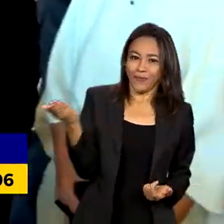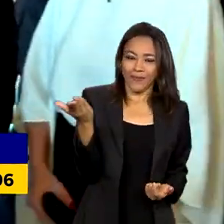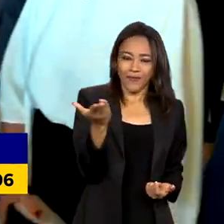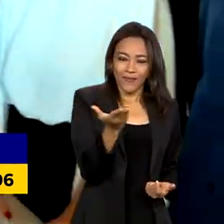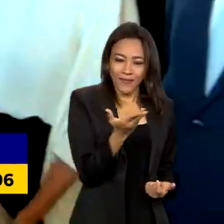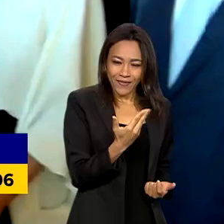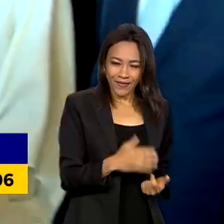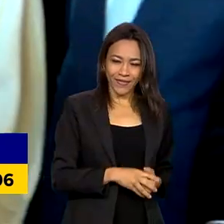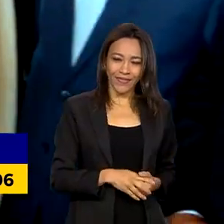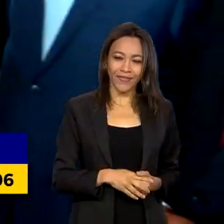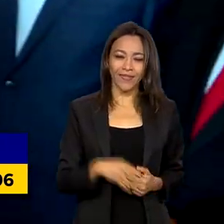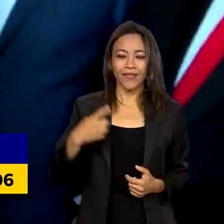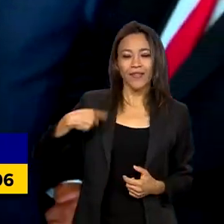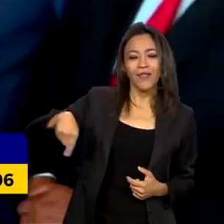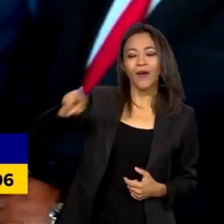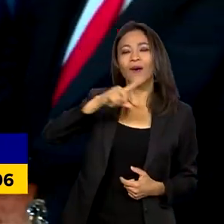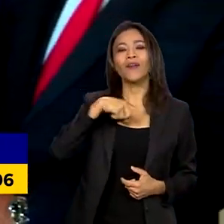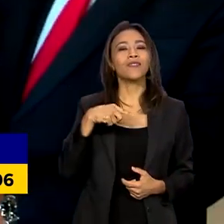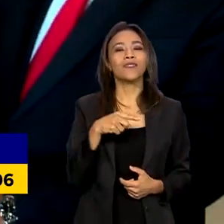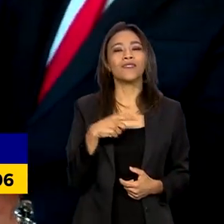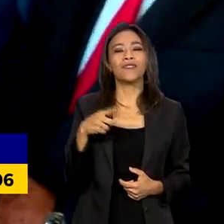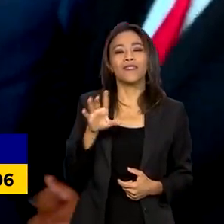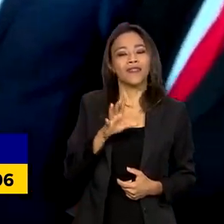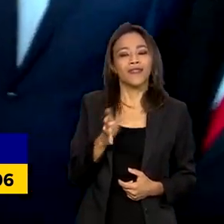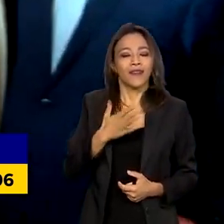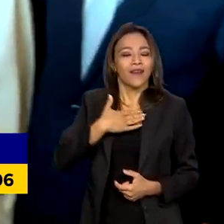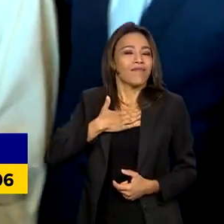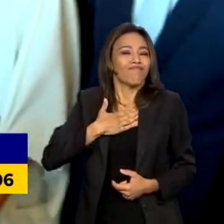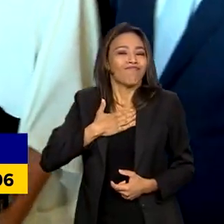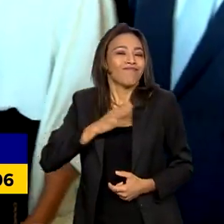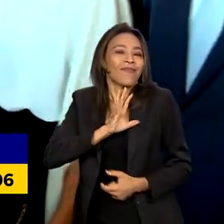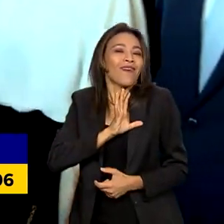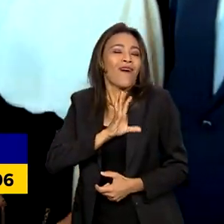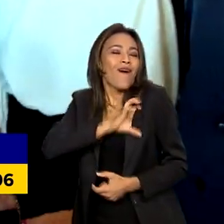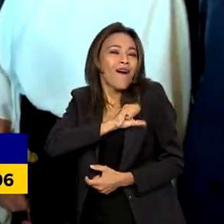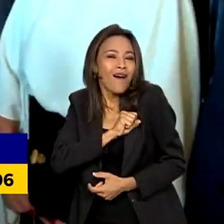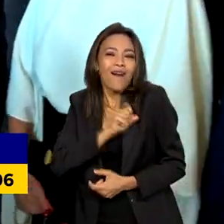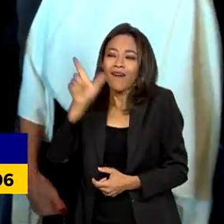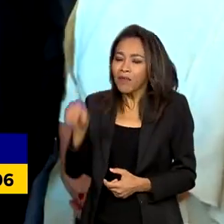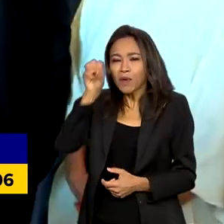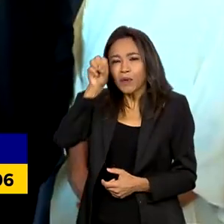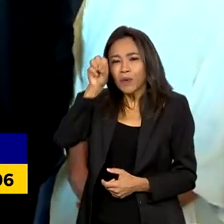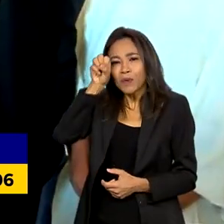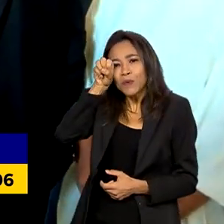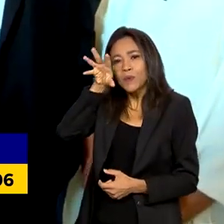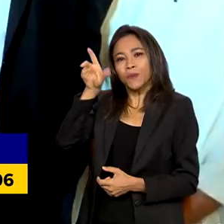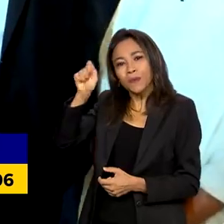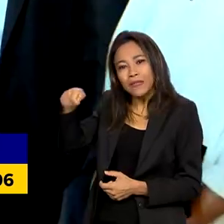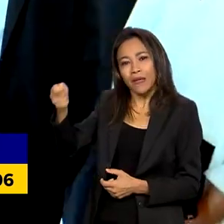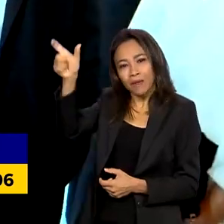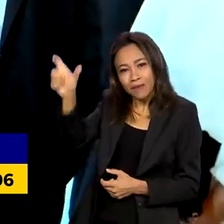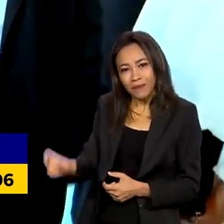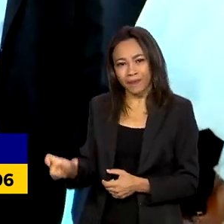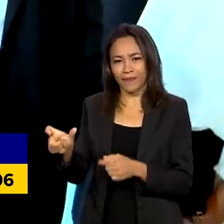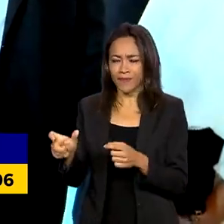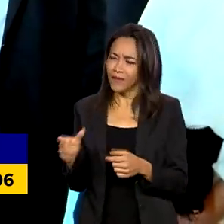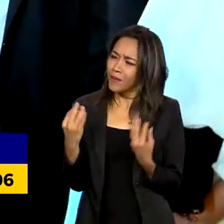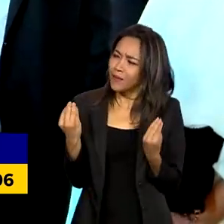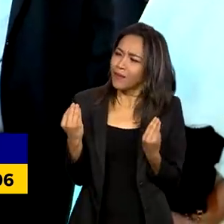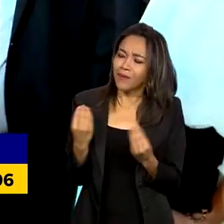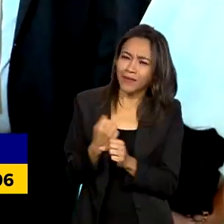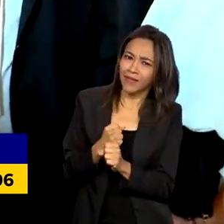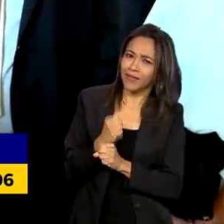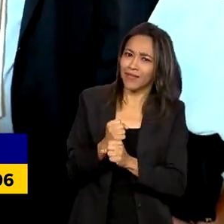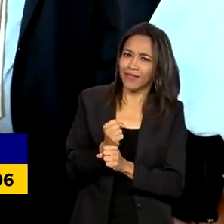somos, mais do que tudo, fãs do Chico Buarque, né? Então, eu acho que uma lembrança na cabeça, todos nós, tantos anos, né?